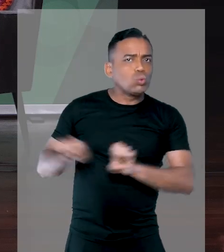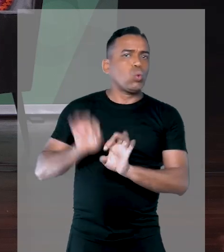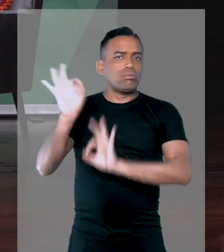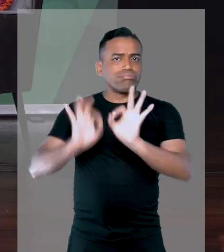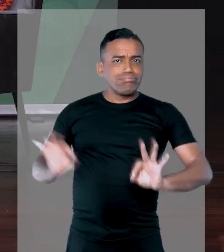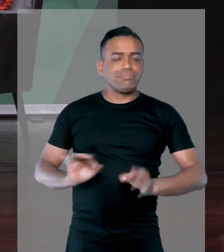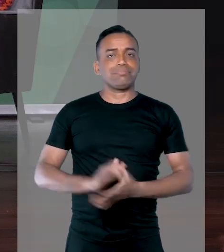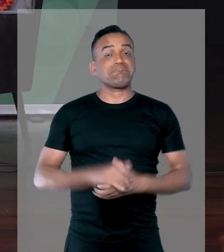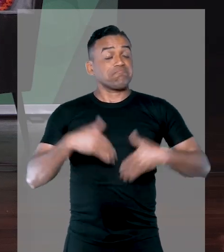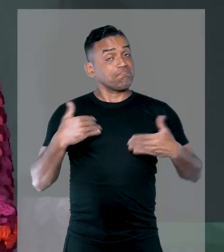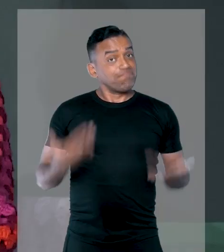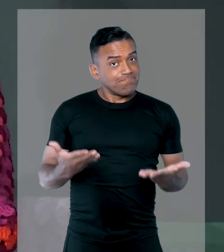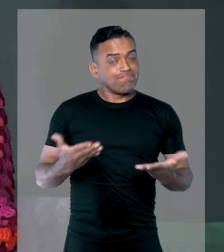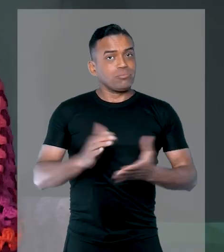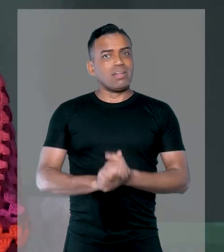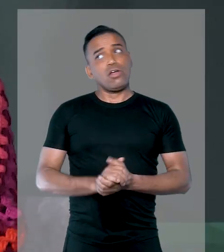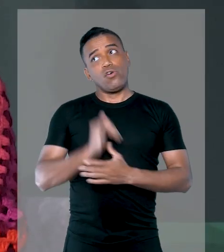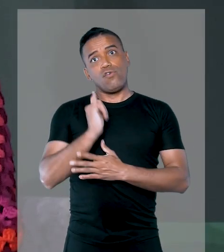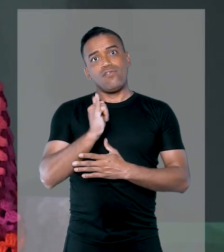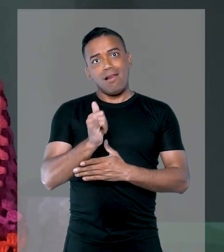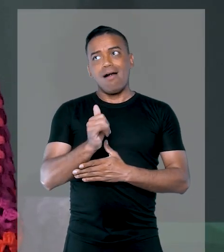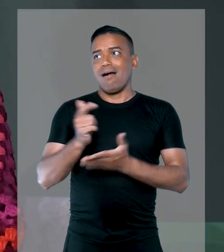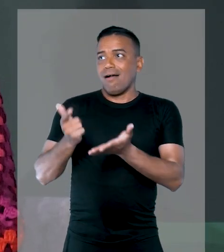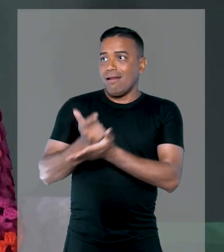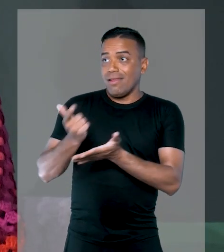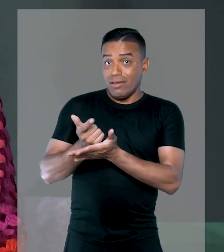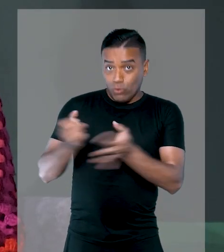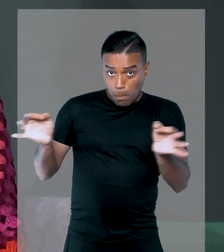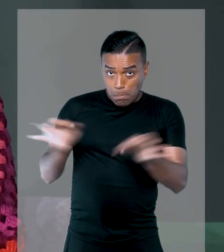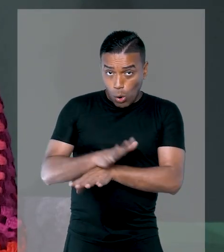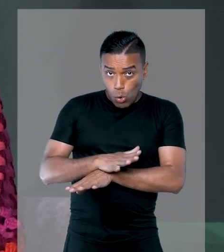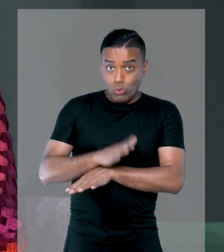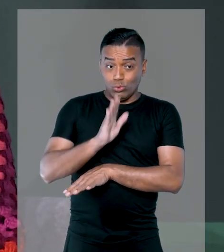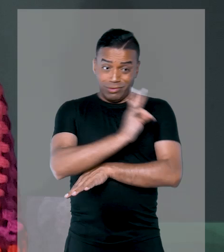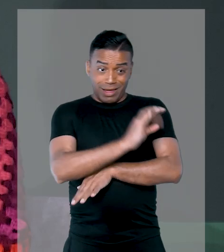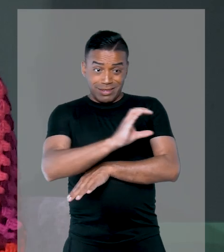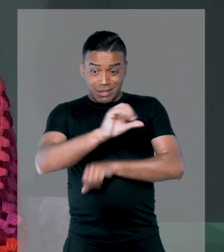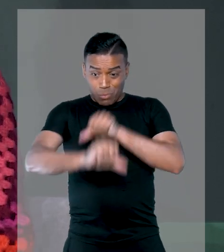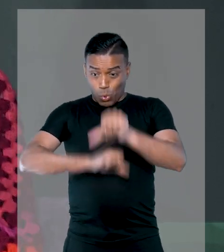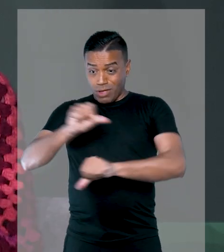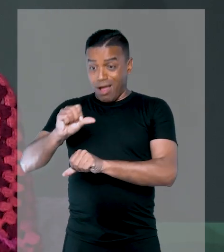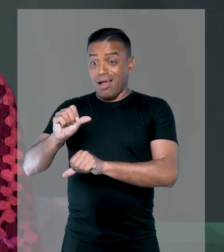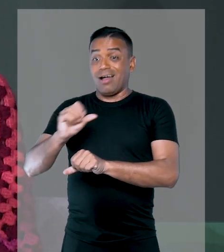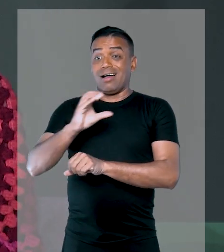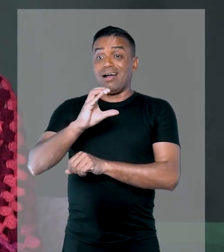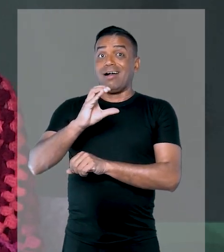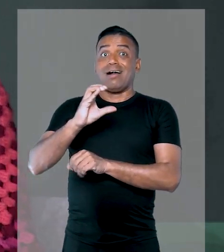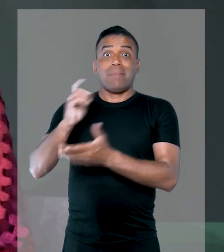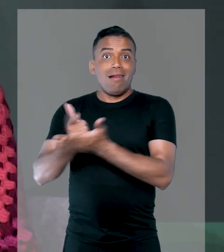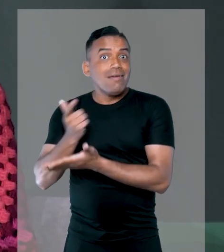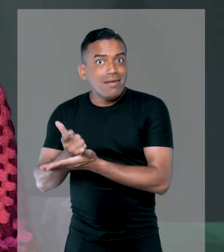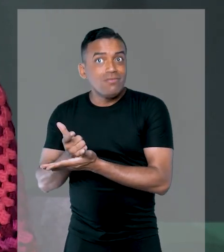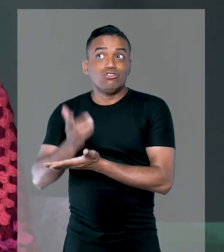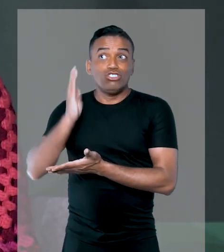Então, eu não vou dizer que o livro estava pronto para sair do TCC